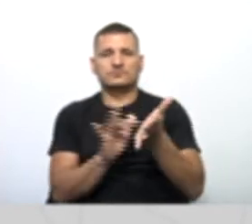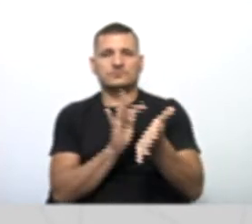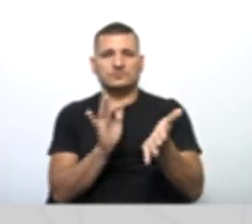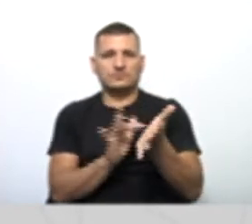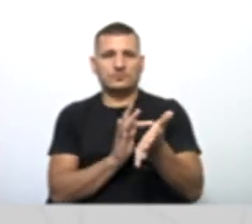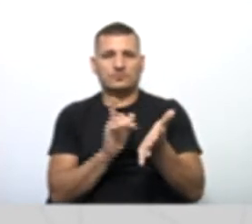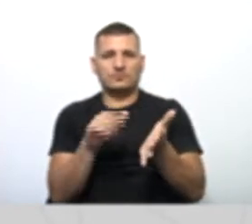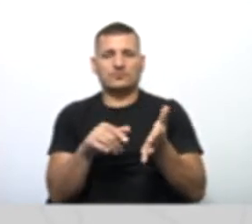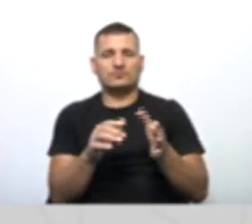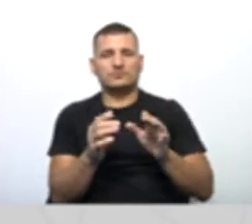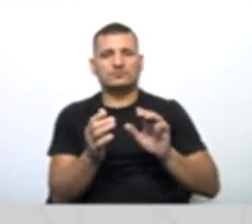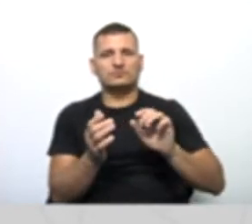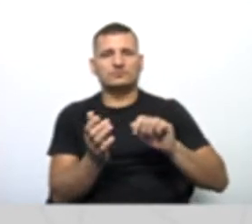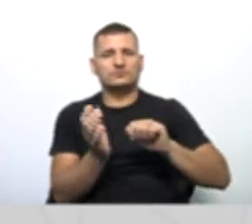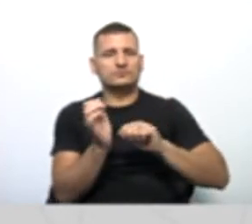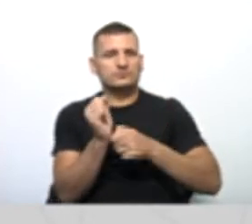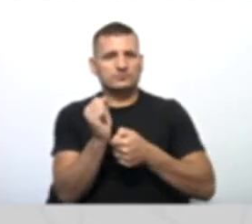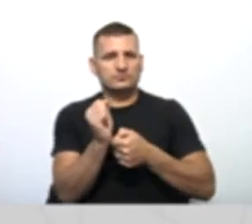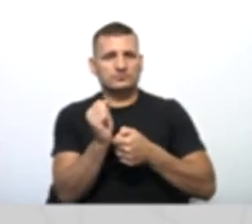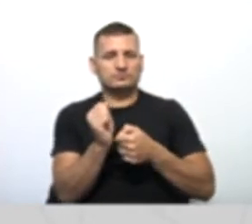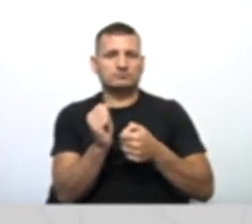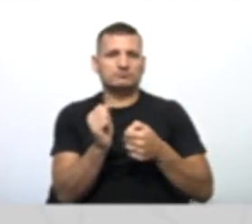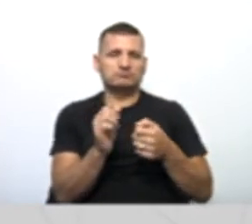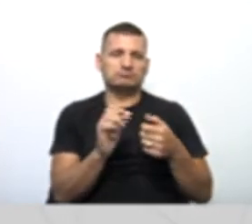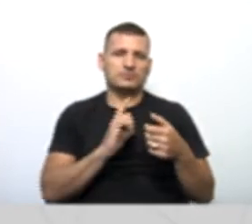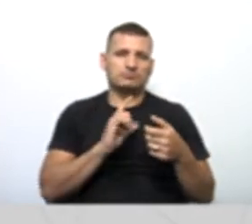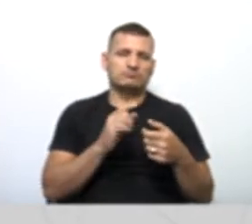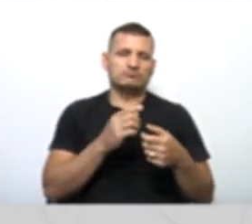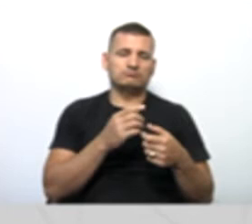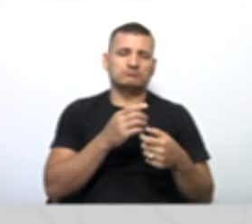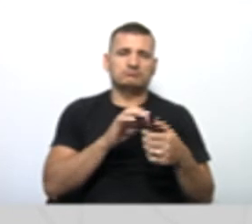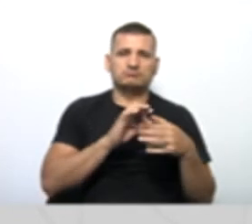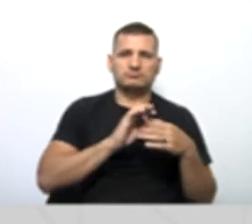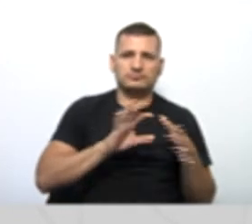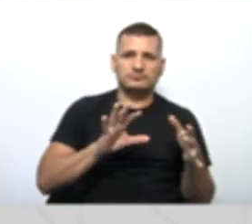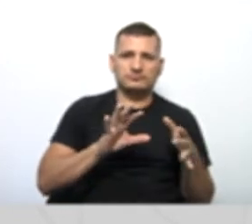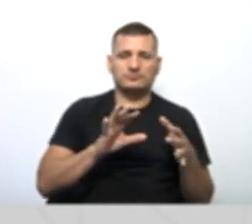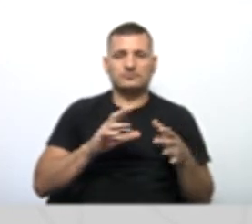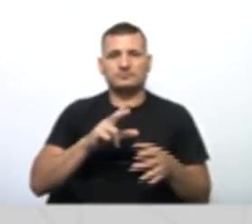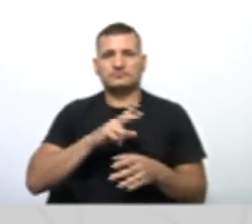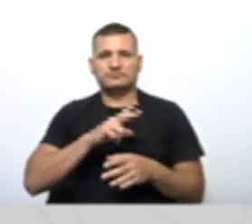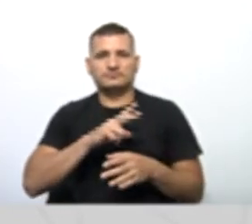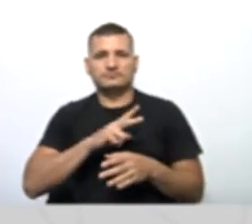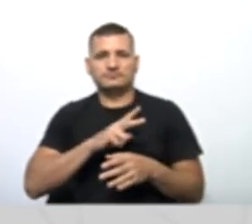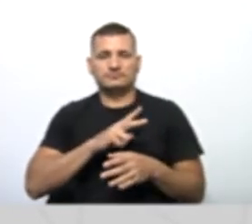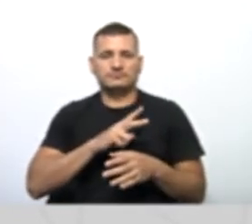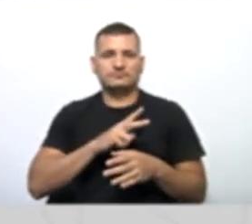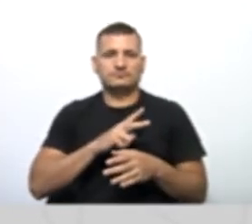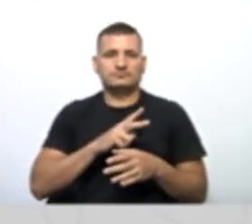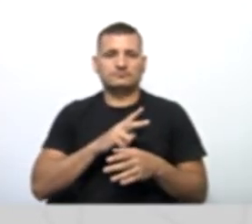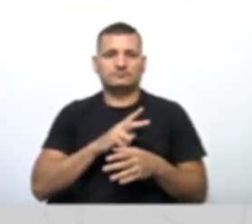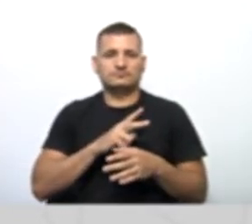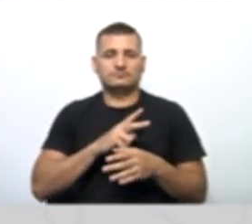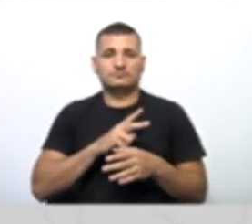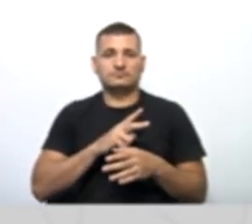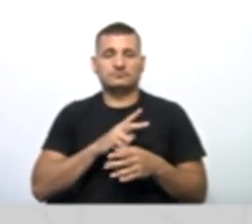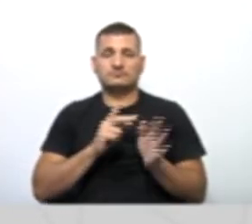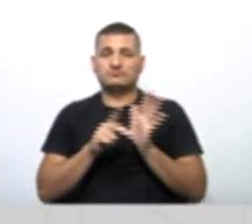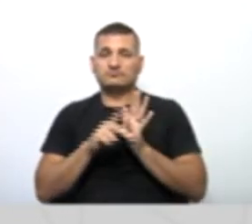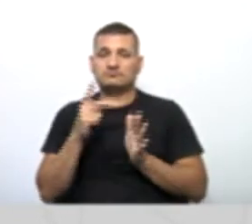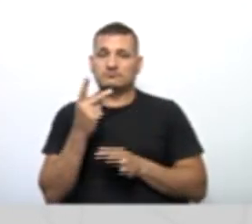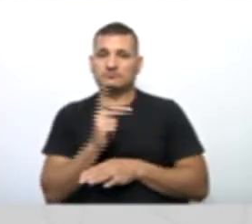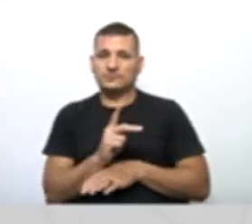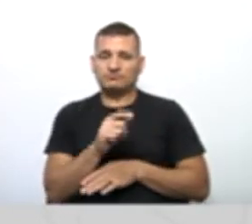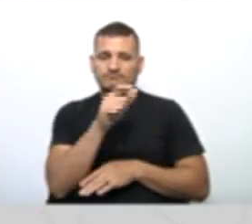uma chave pública e privada da sua autoridade, sendo da sua pessoa, né, se for no